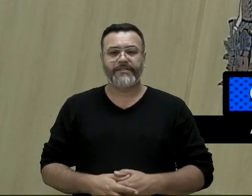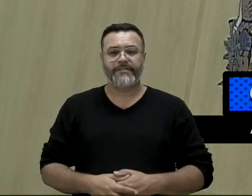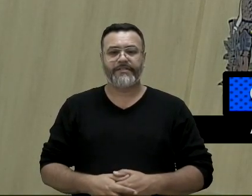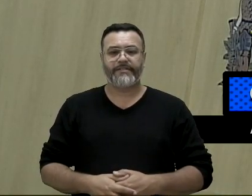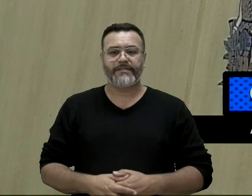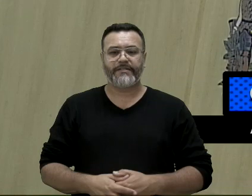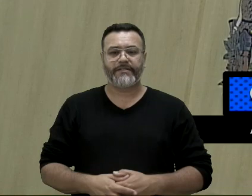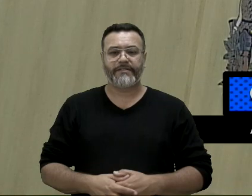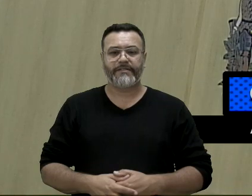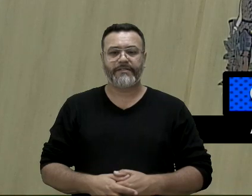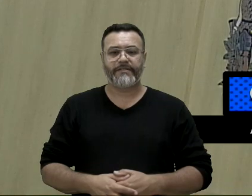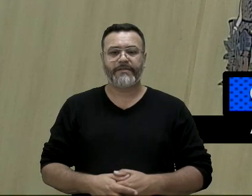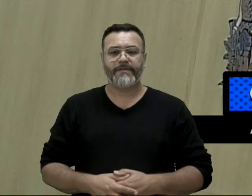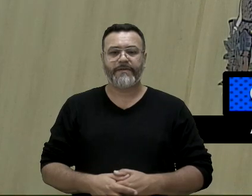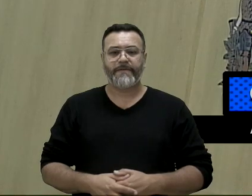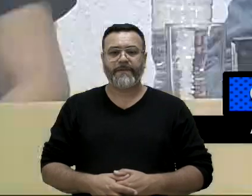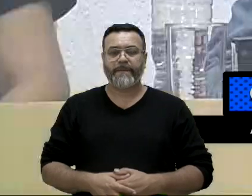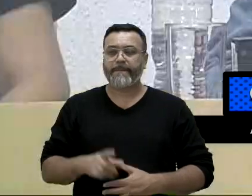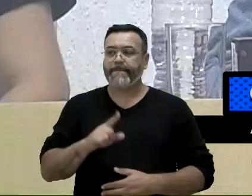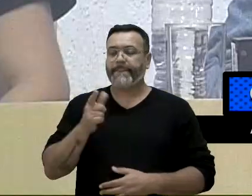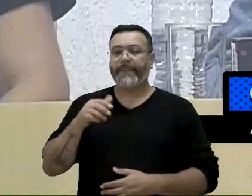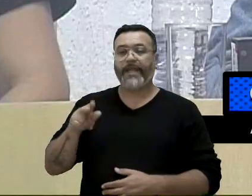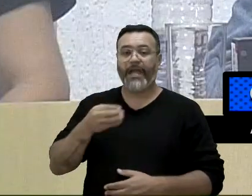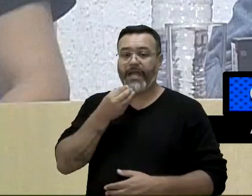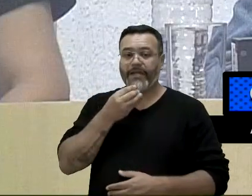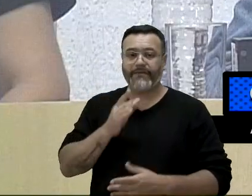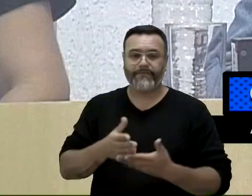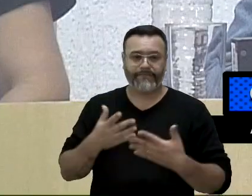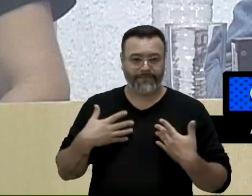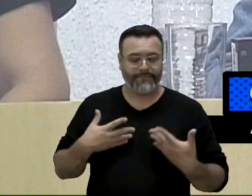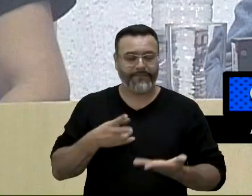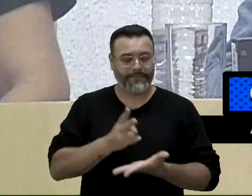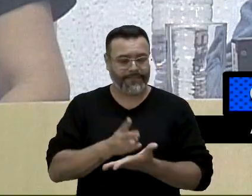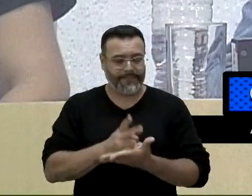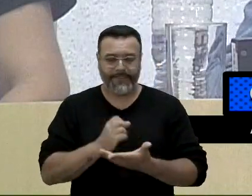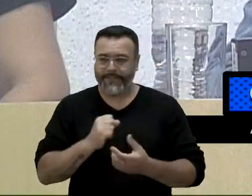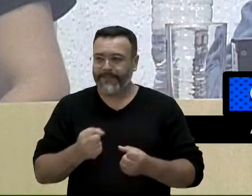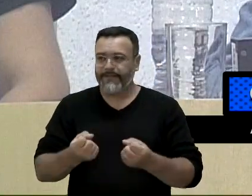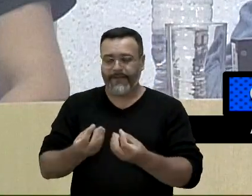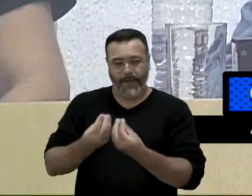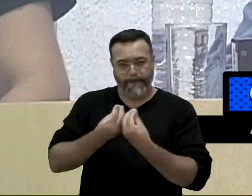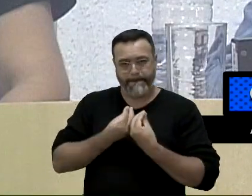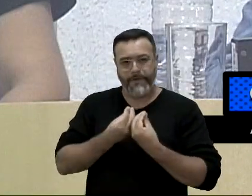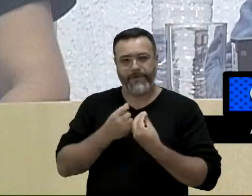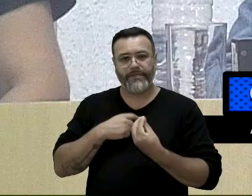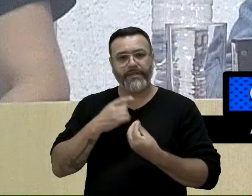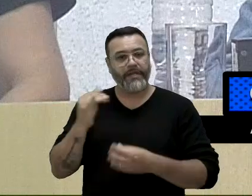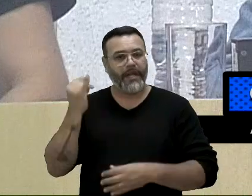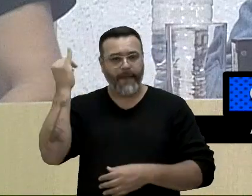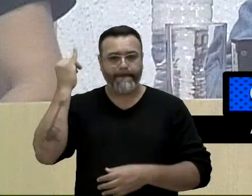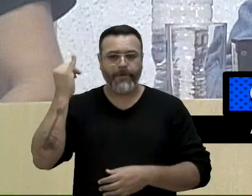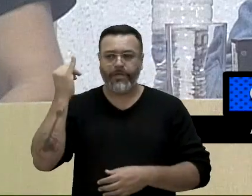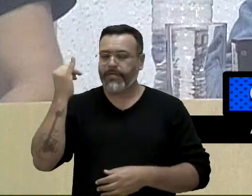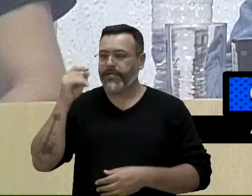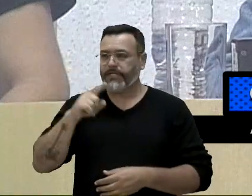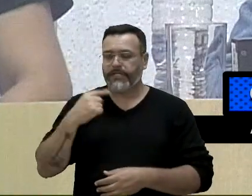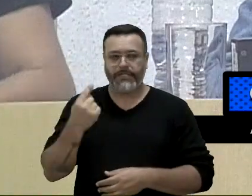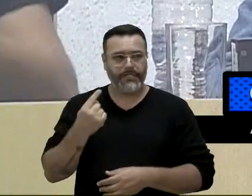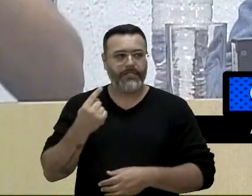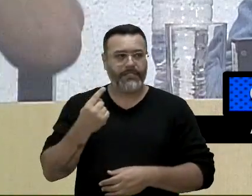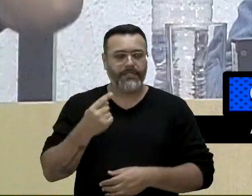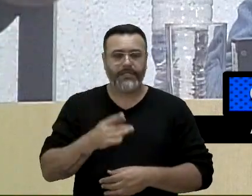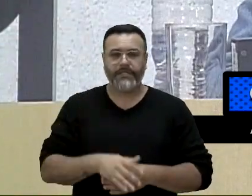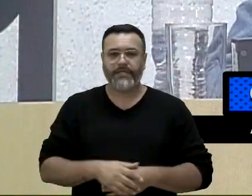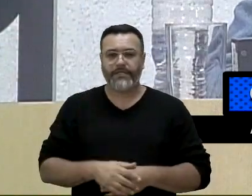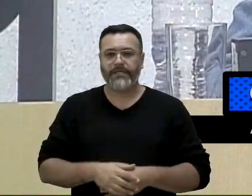O senhor me deu a oportunidade, sempre que eu vejo essa oportunidade, eu abraço ela. Que é importante sempre